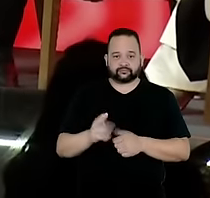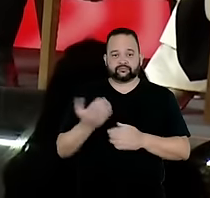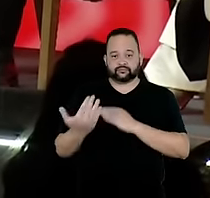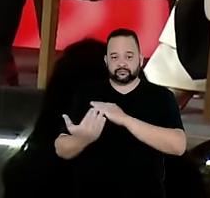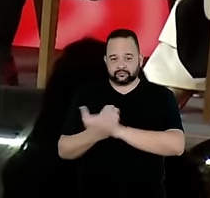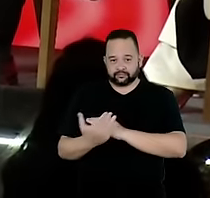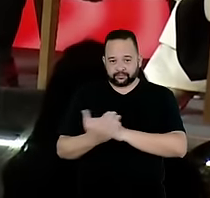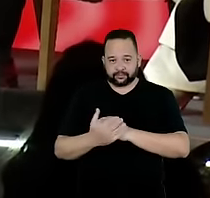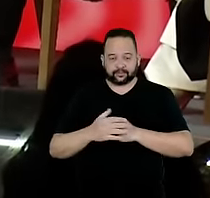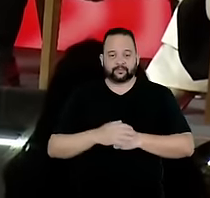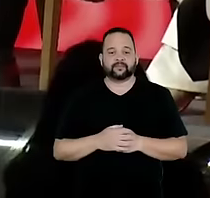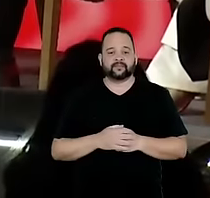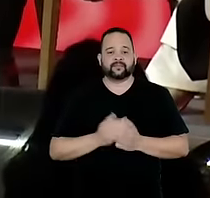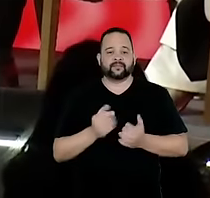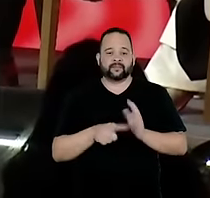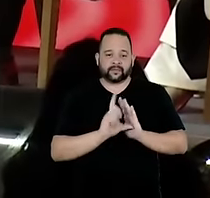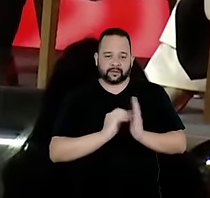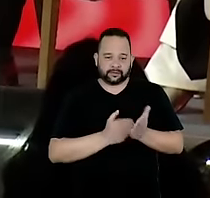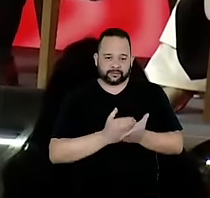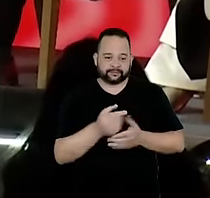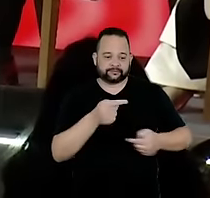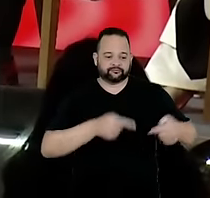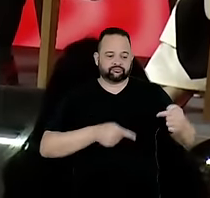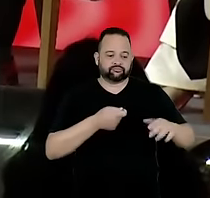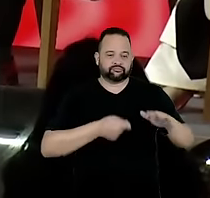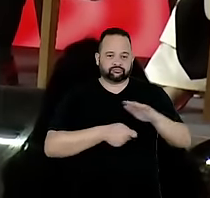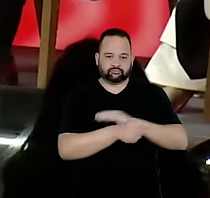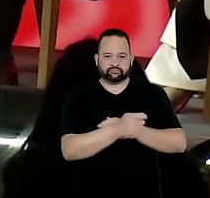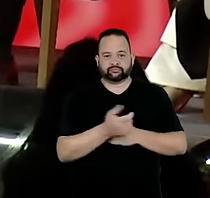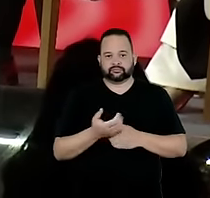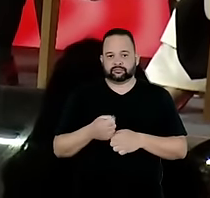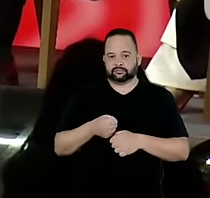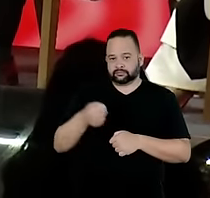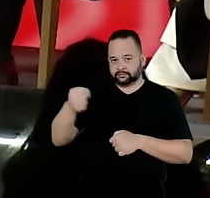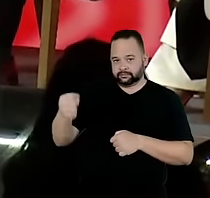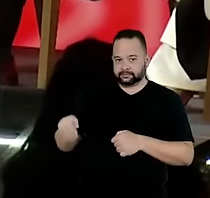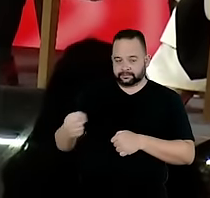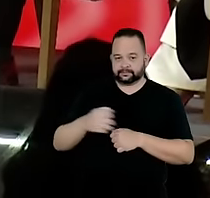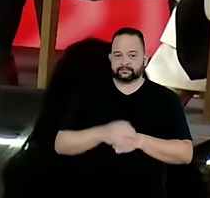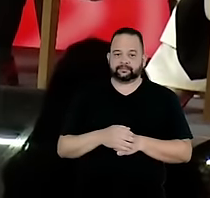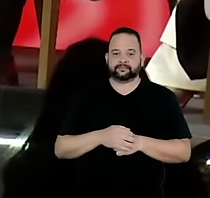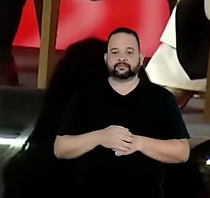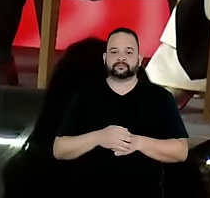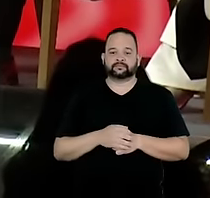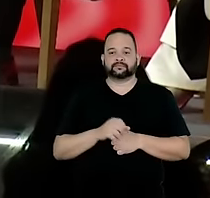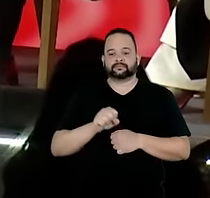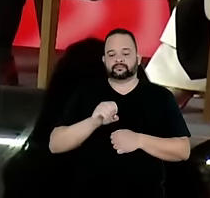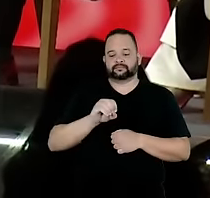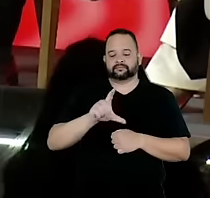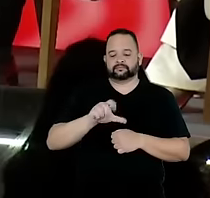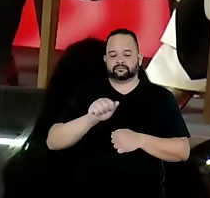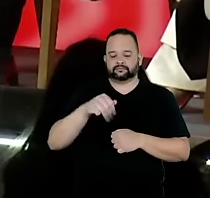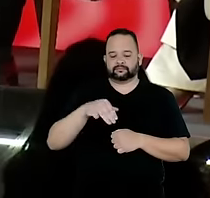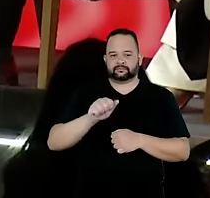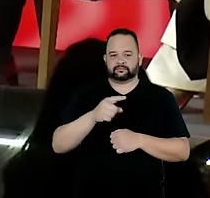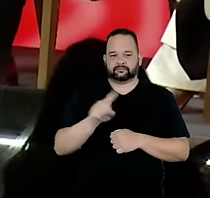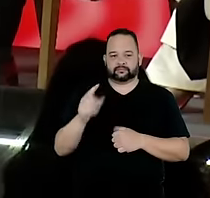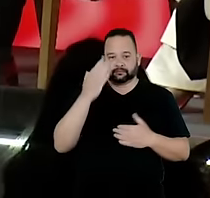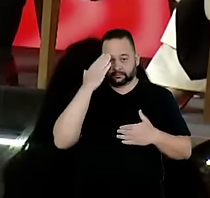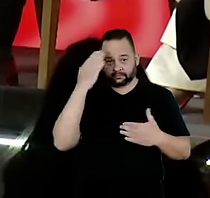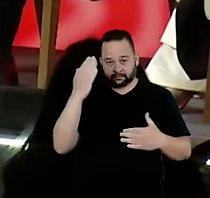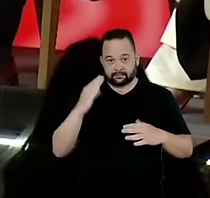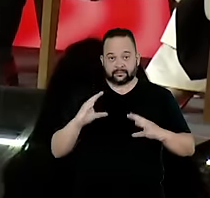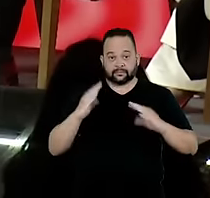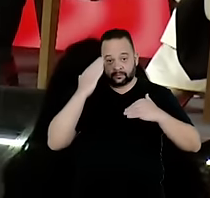investimentos vou passar a palavra aqui rapidamente Pro Rad e Salomão agradecê-los Obrigado a todos também por estarem presentes